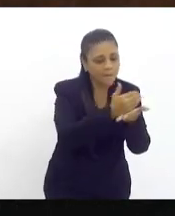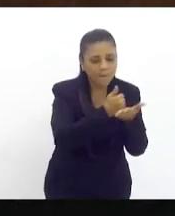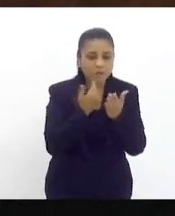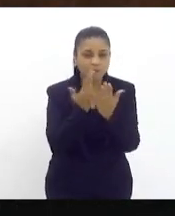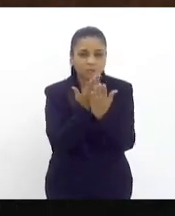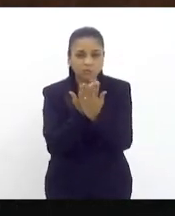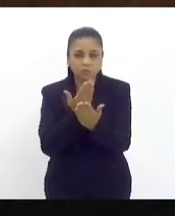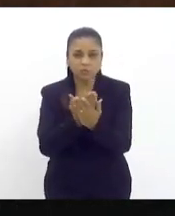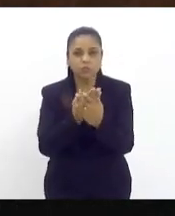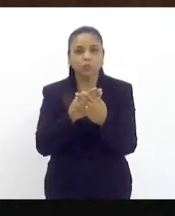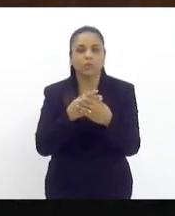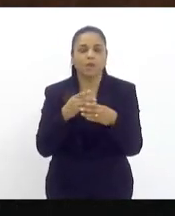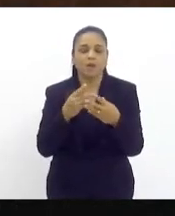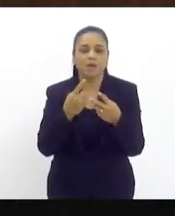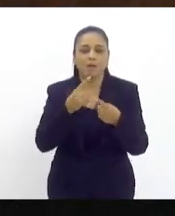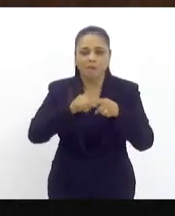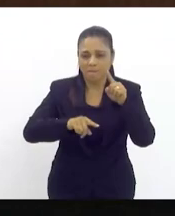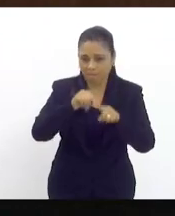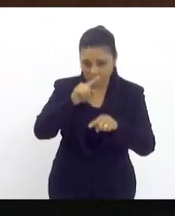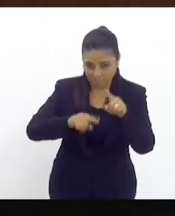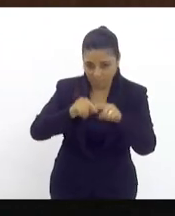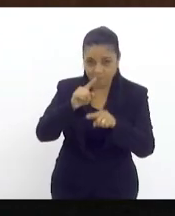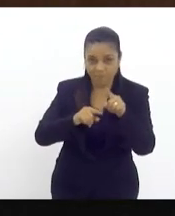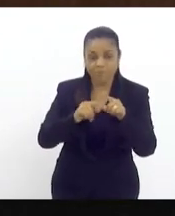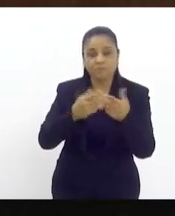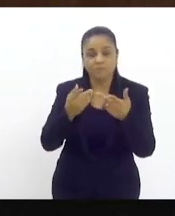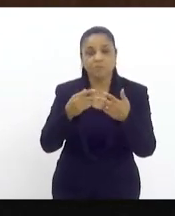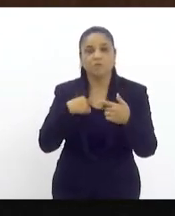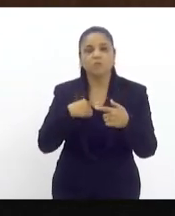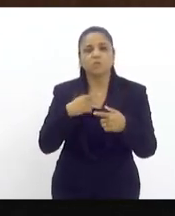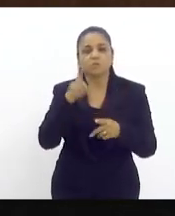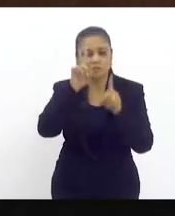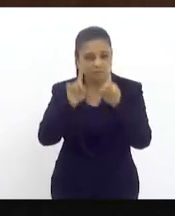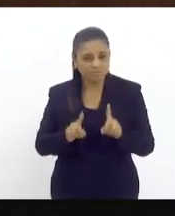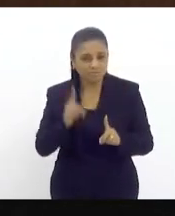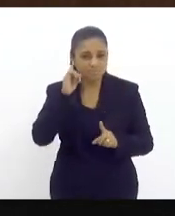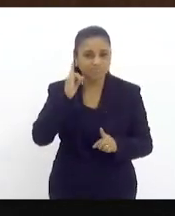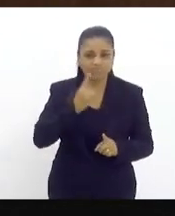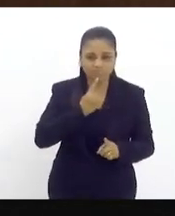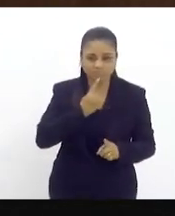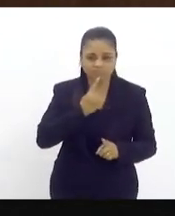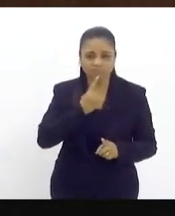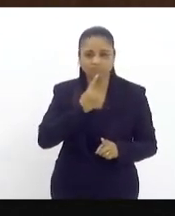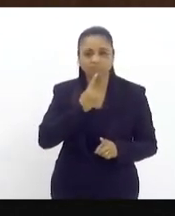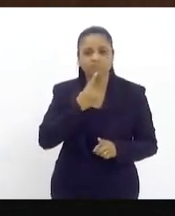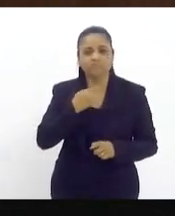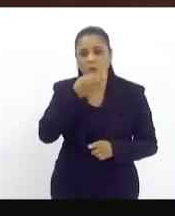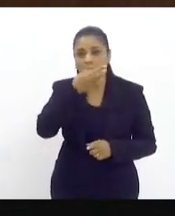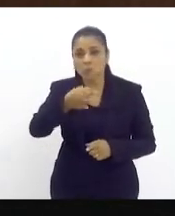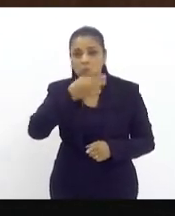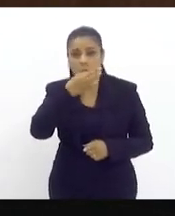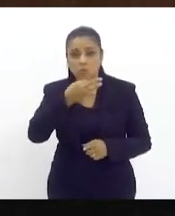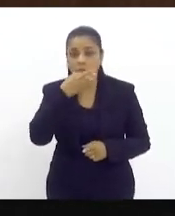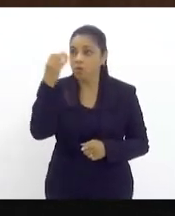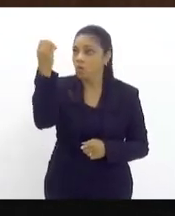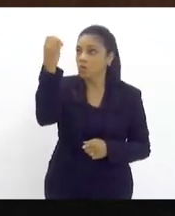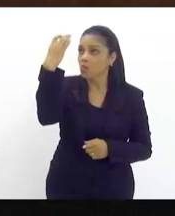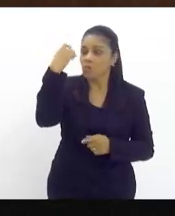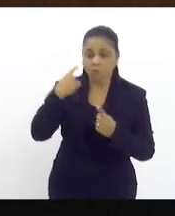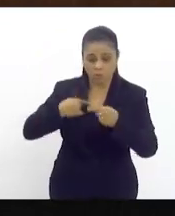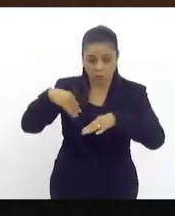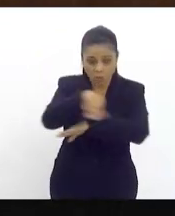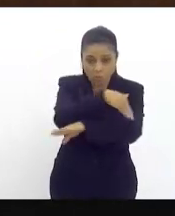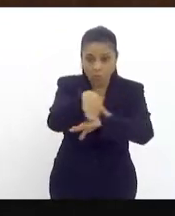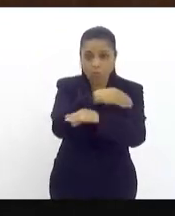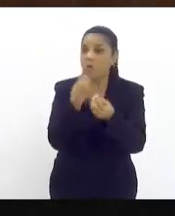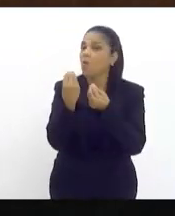Lembrando que nossos deficientes auditivos sofrem muito ao atravessar vias principais do Rio de Janeiro e essa